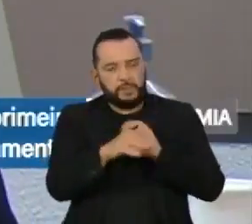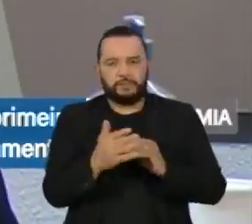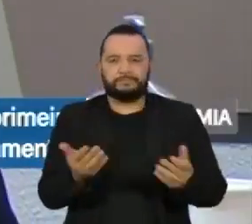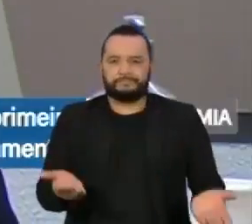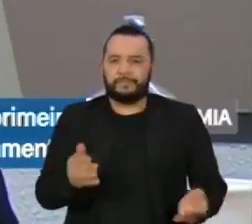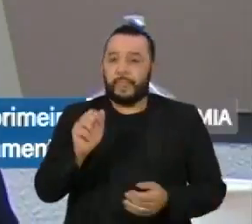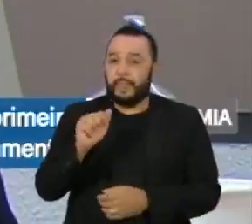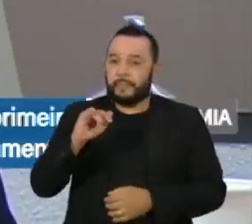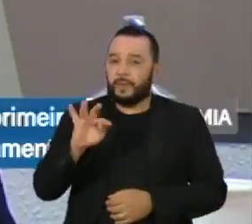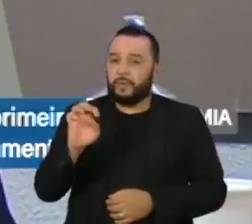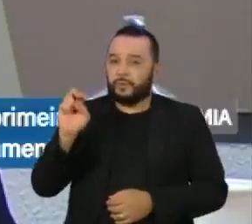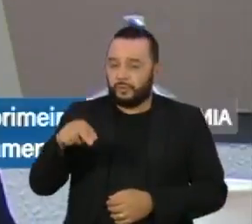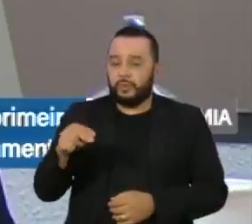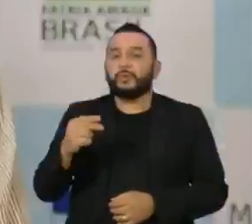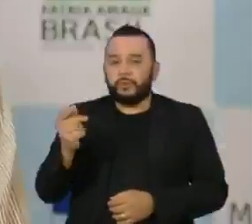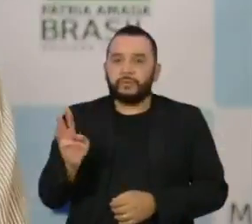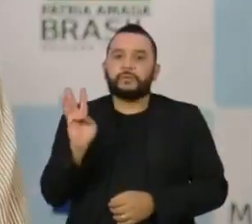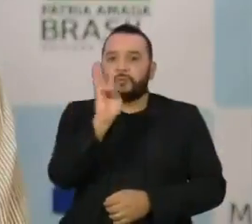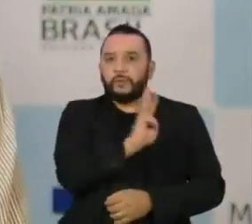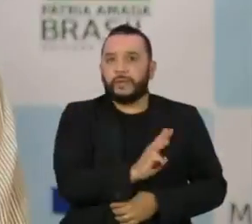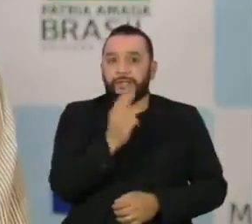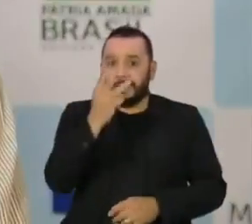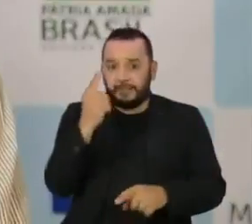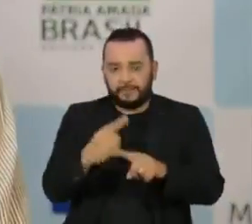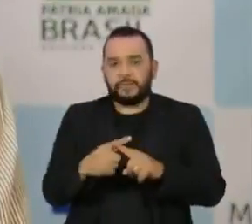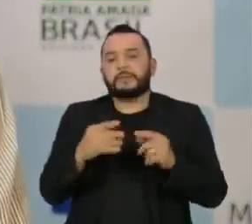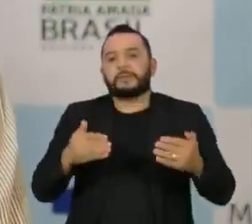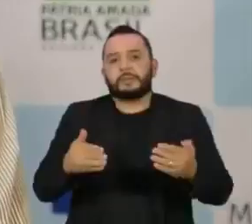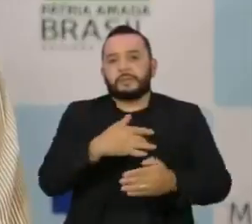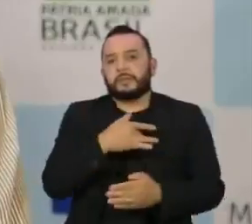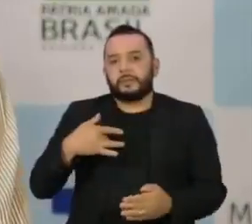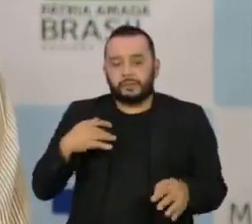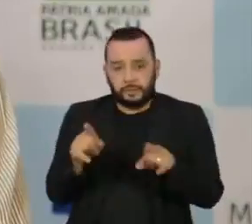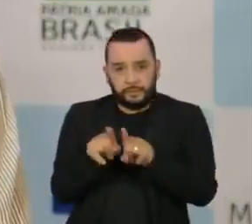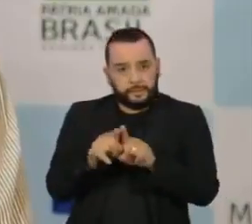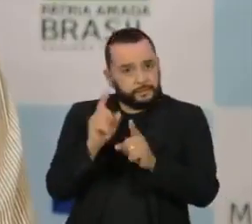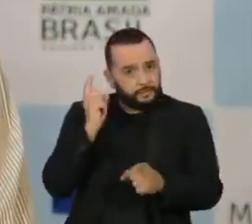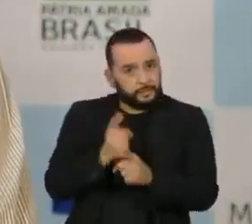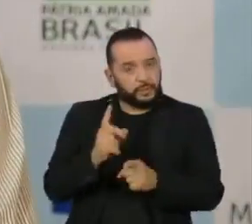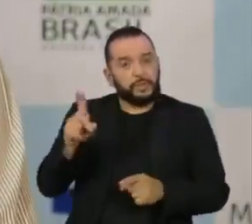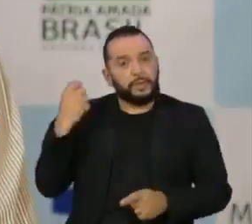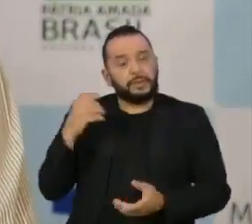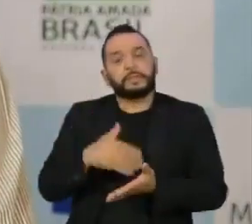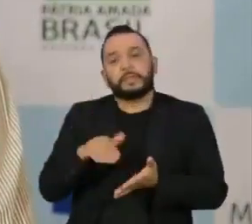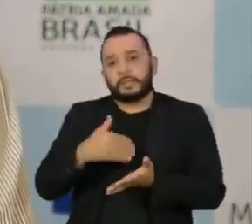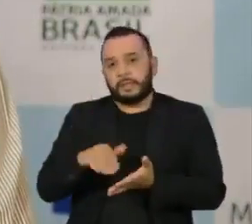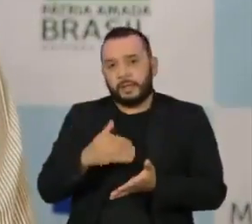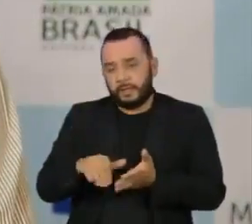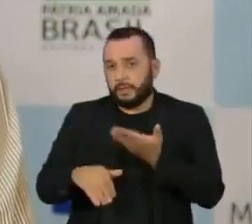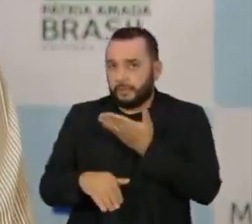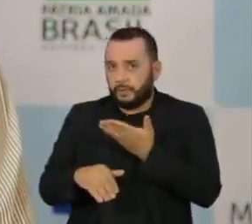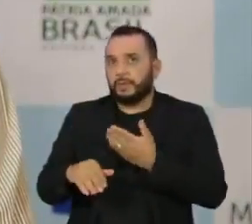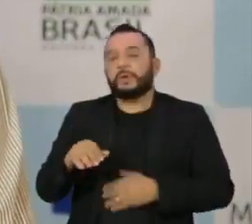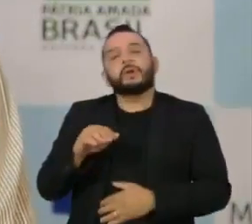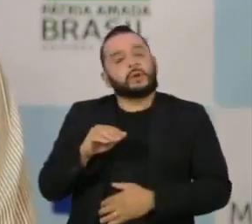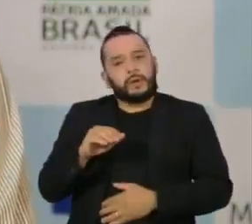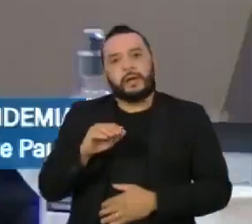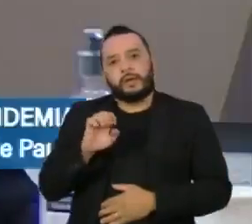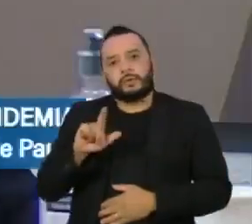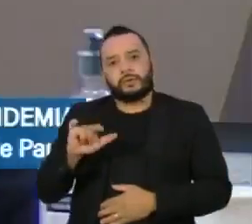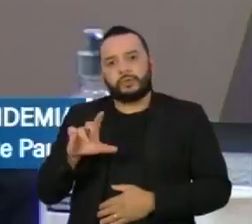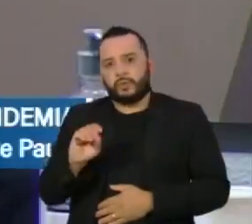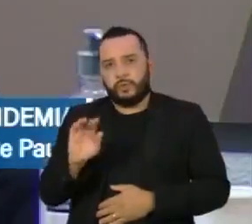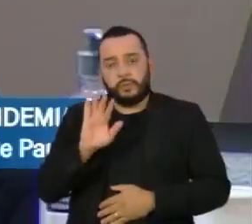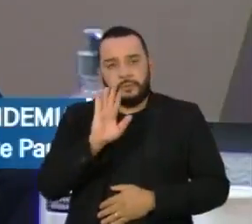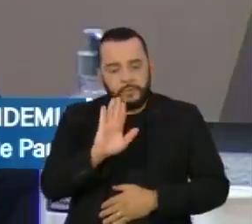que esteve 3 vezes no Ministério, inclusive num encontro com o ex-secretário executivo da pasta, Coronel Elcio Franco, mas